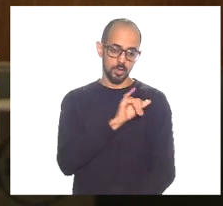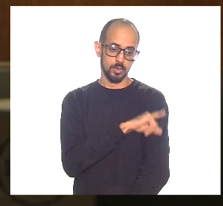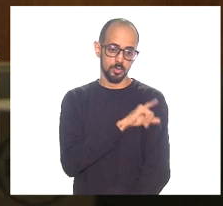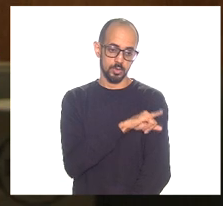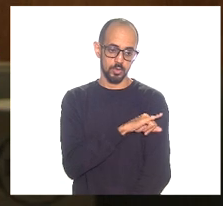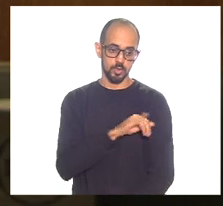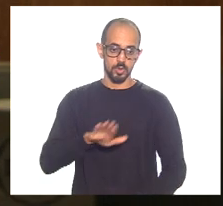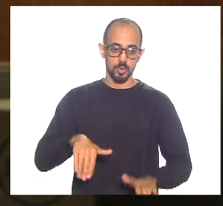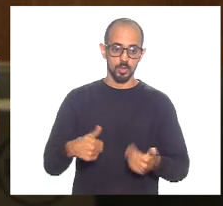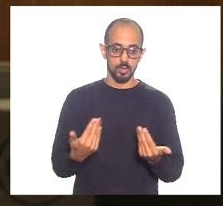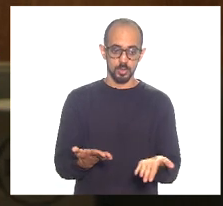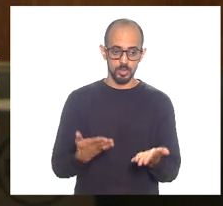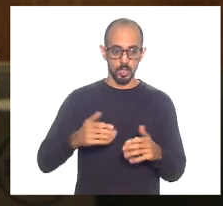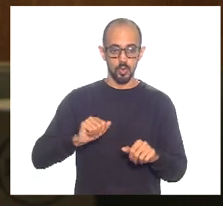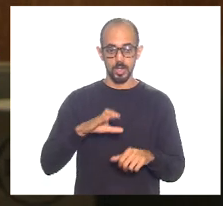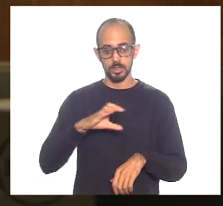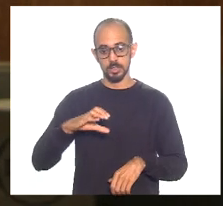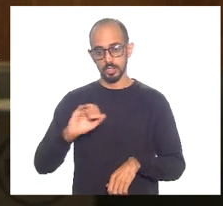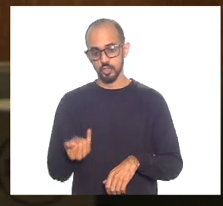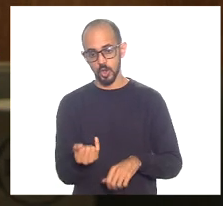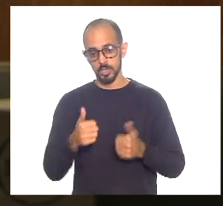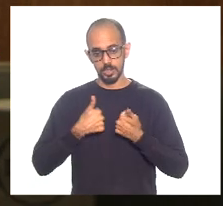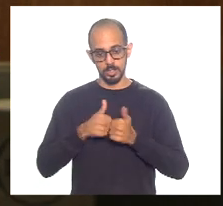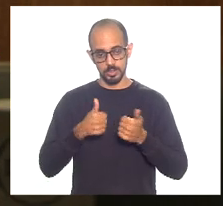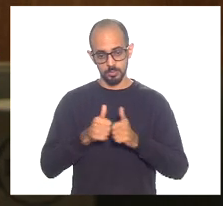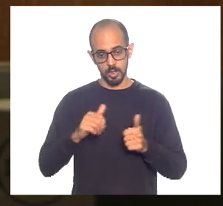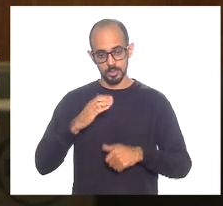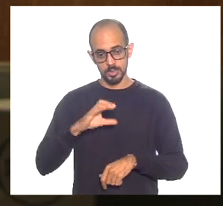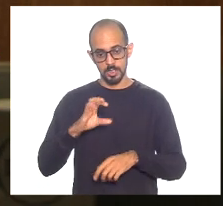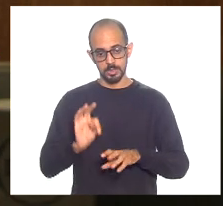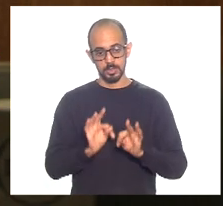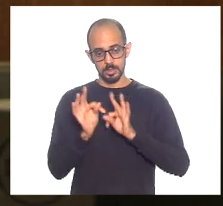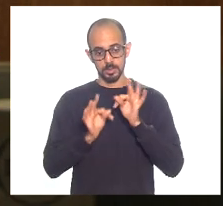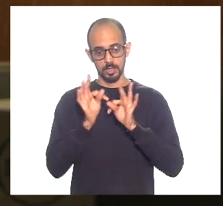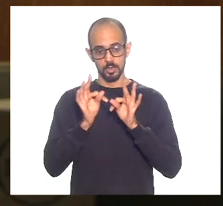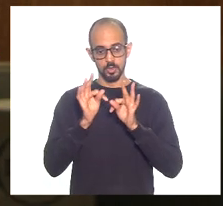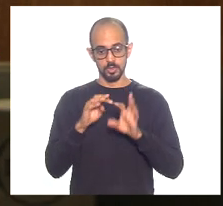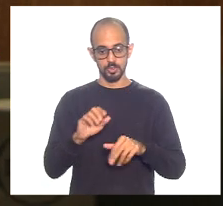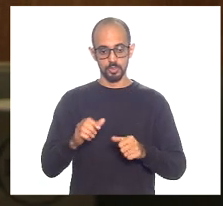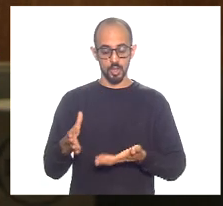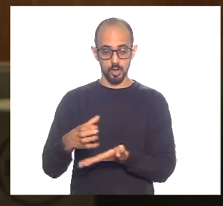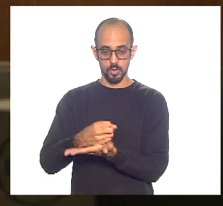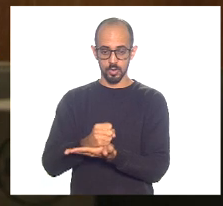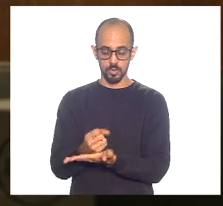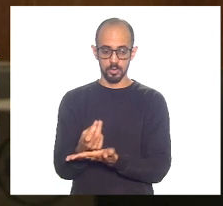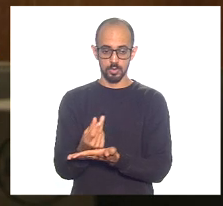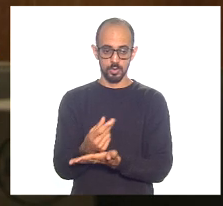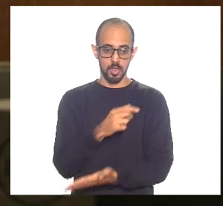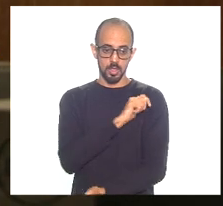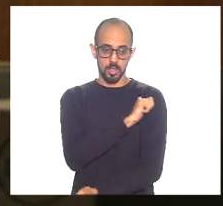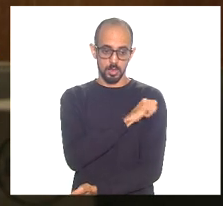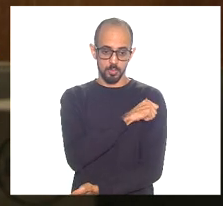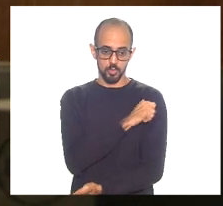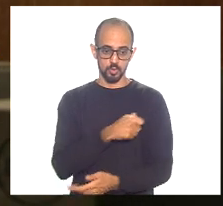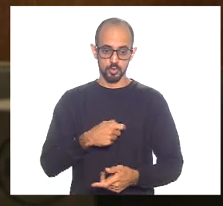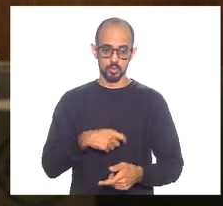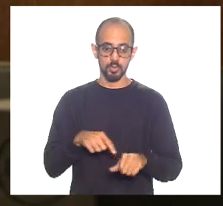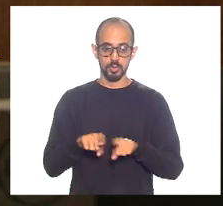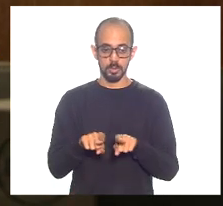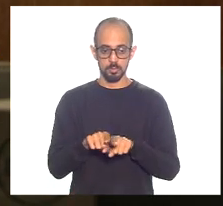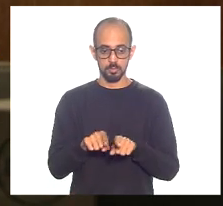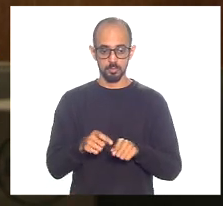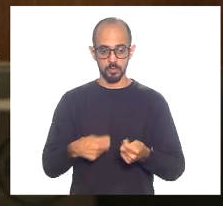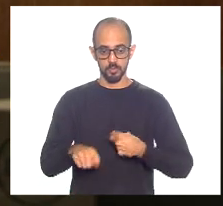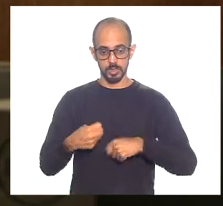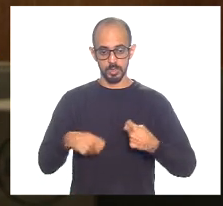das comissões de Constituição e Justiça, de Transporte, Ciência e Tecnologia, de Tributação, Controle da Arrecadação Estadual, Fiscalização dos Tributos Estaduais e de Orçamento,